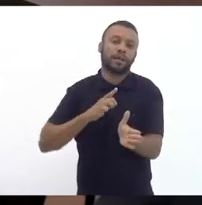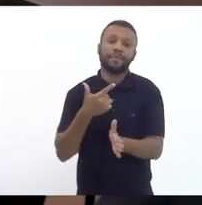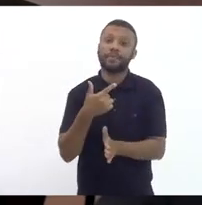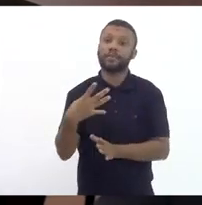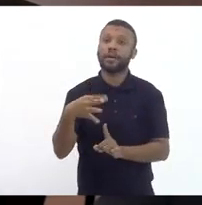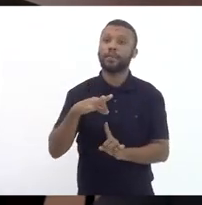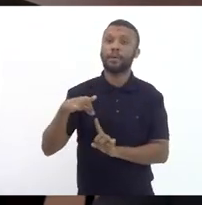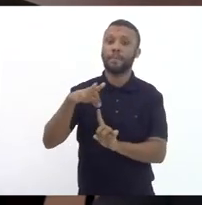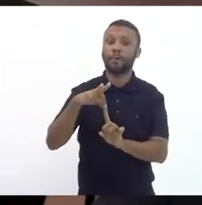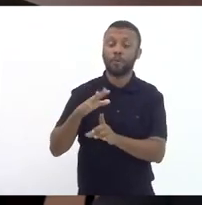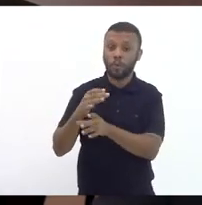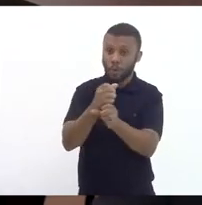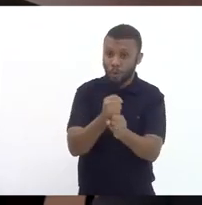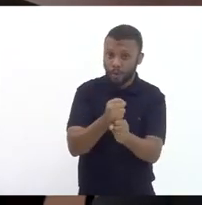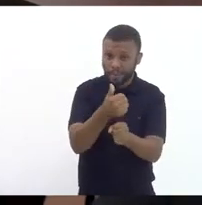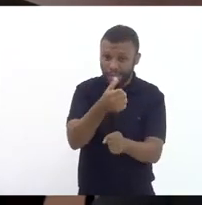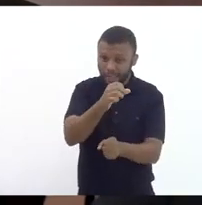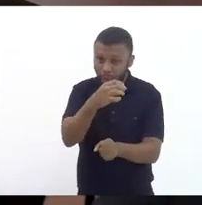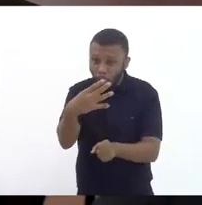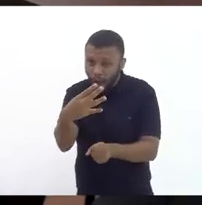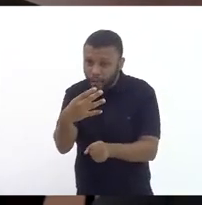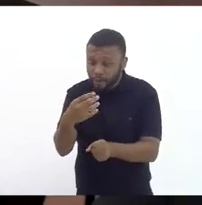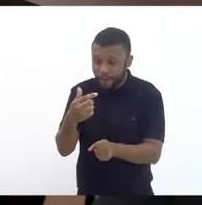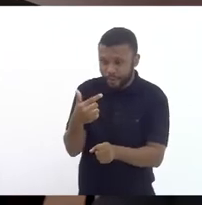23 em 104, portanto. Exato.